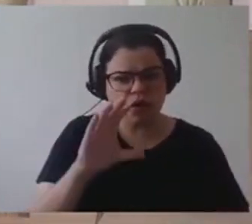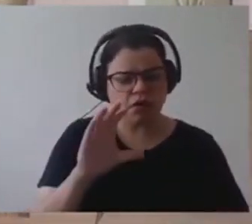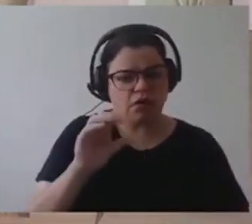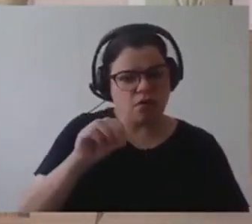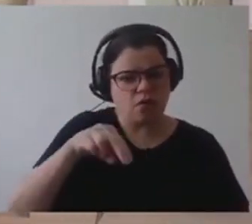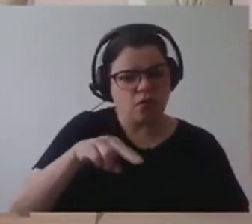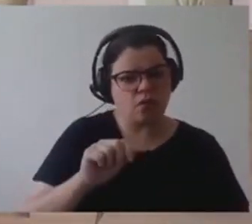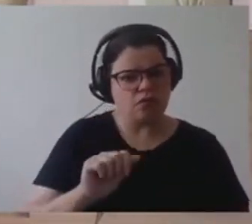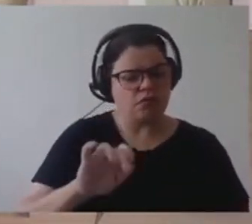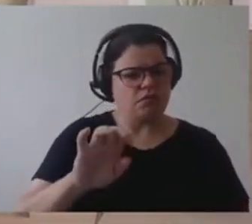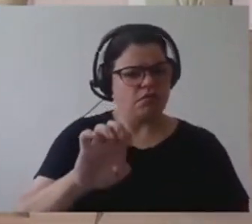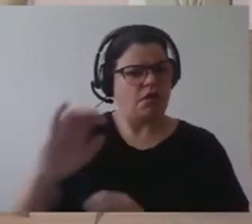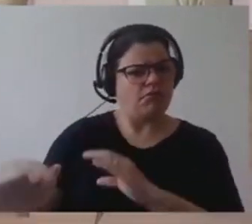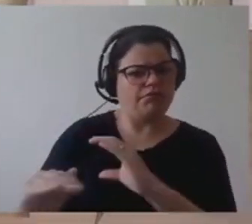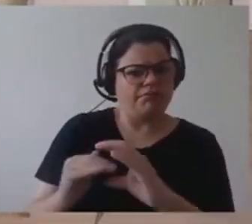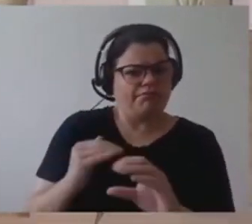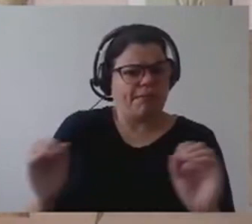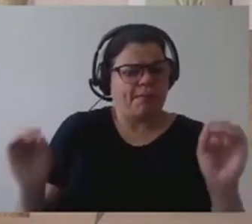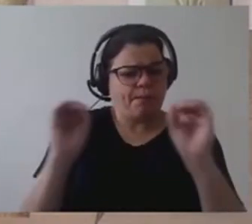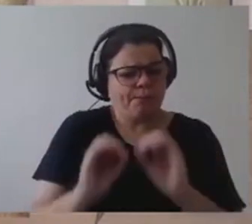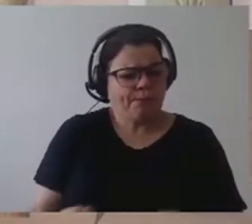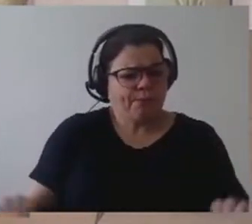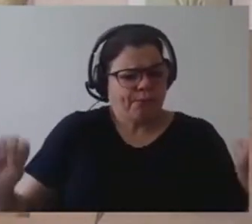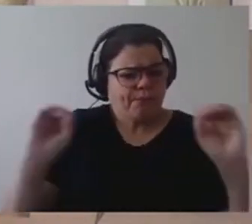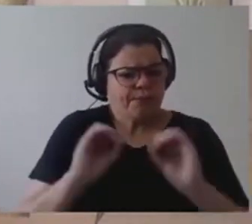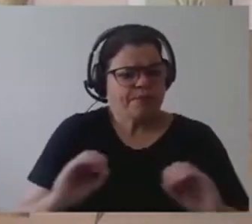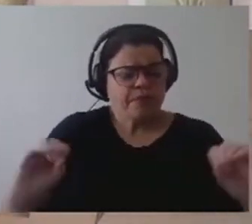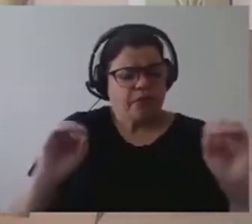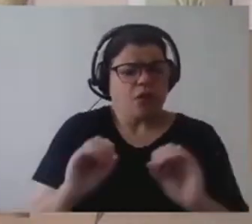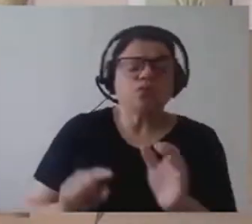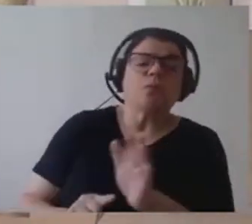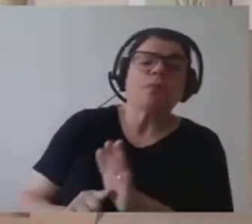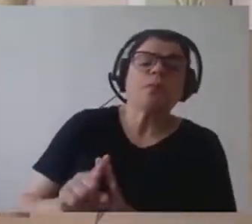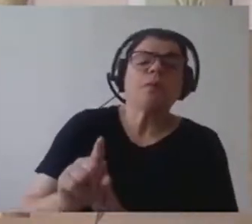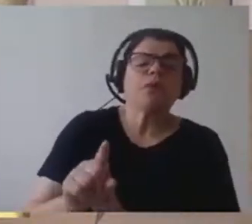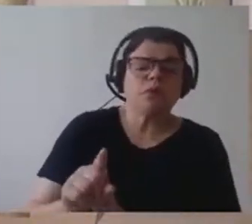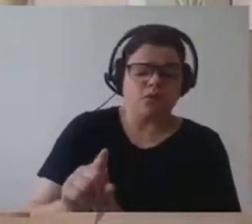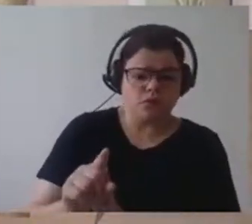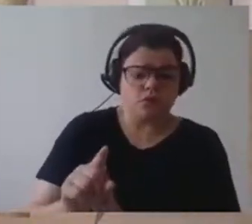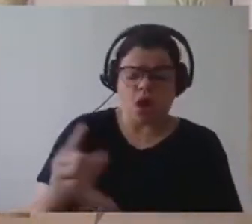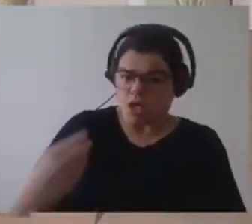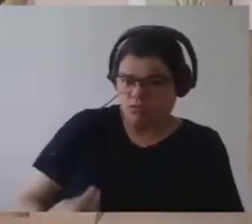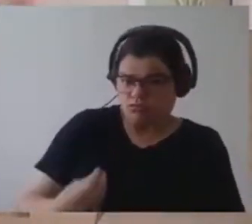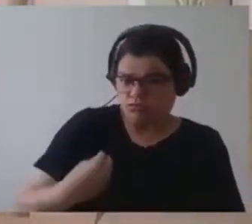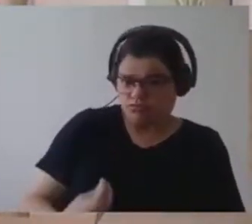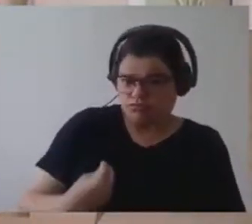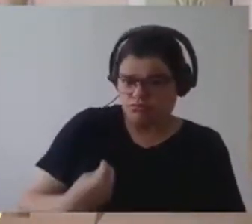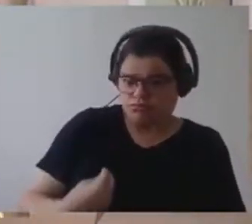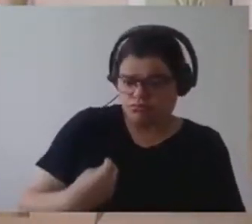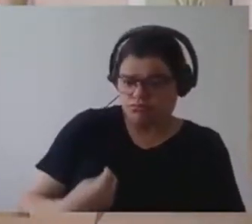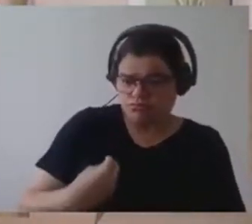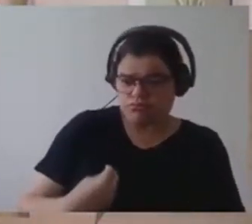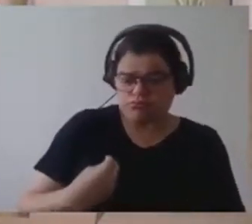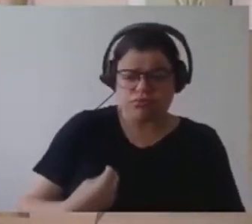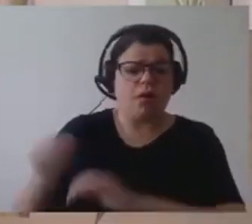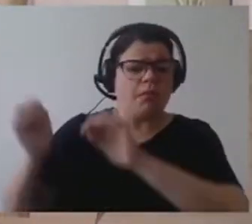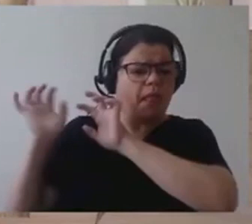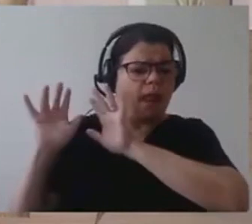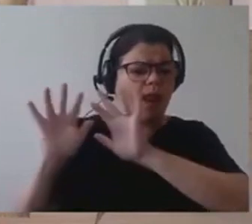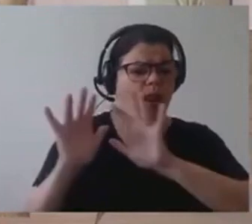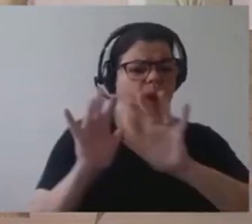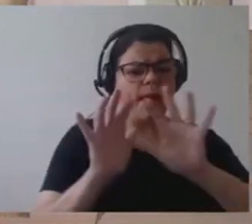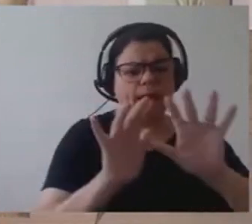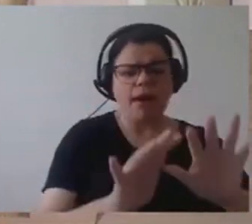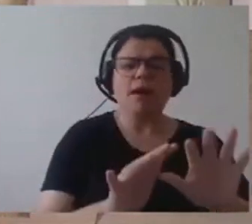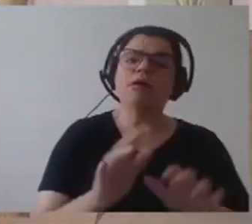chega eu estou questionando isso eu estarei lá hoje por senão convido a todos os vereadores porque